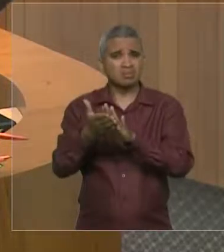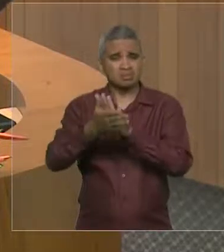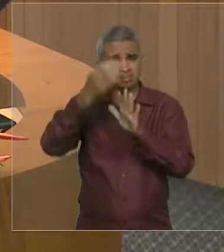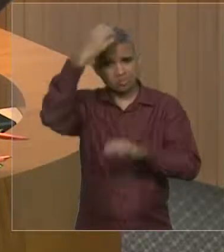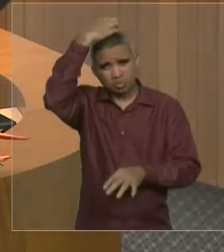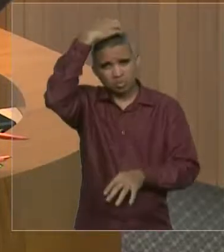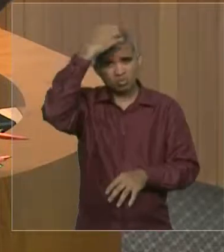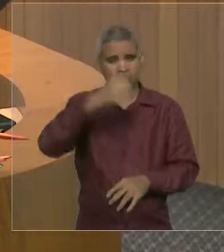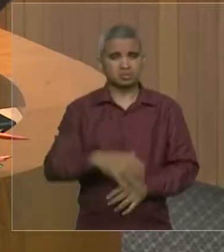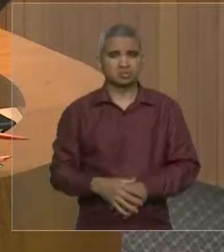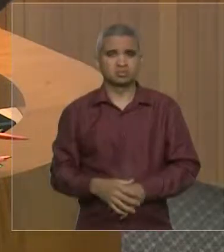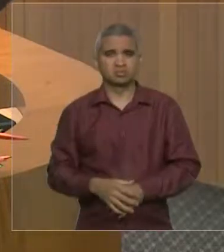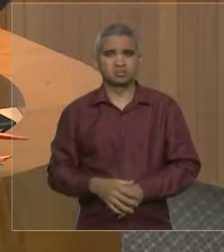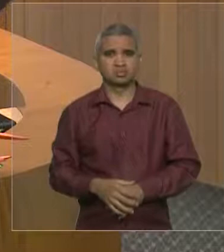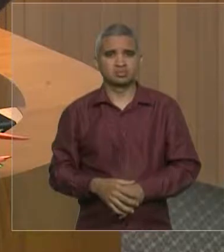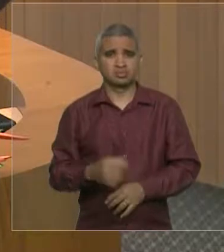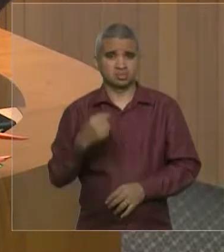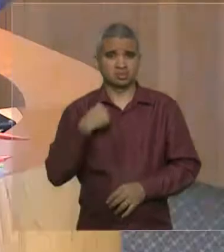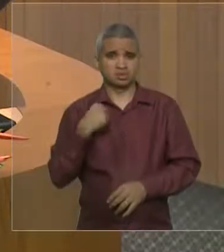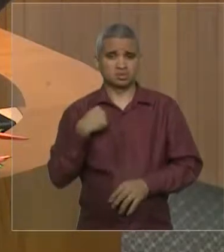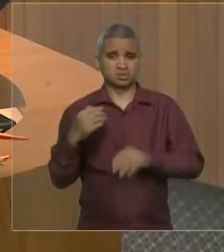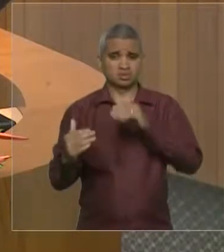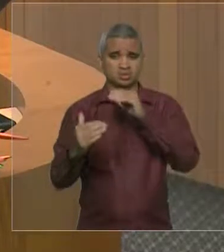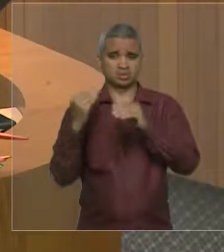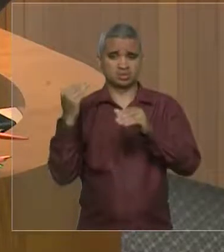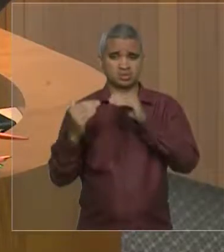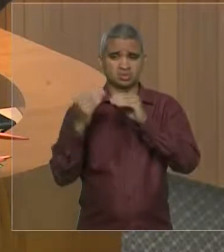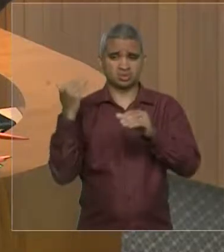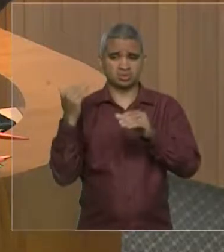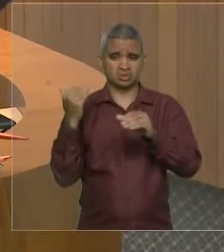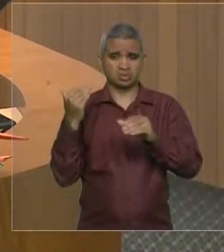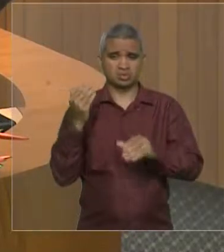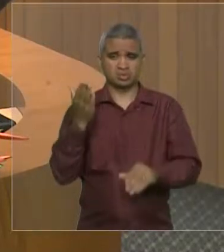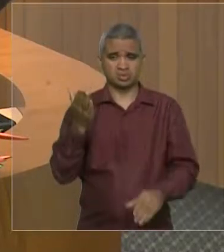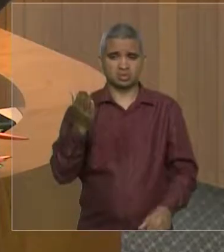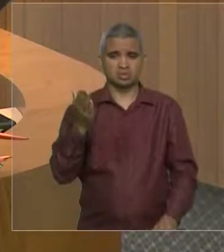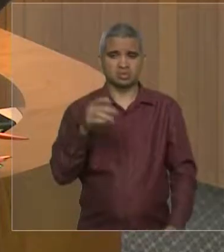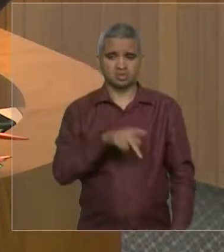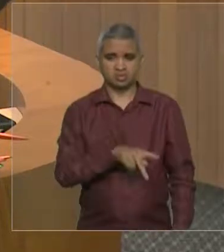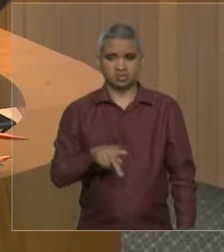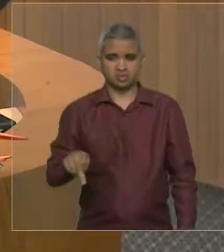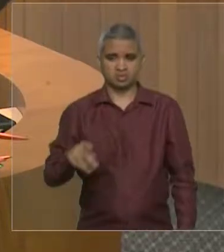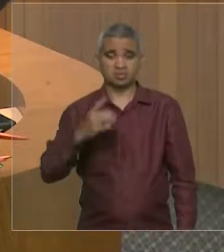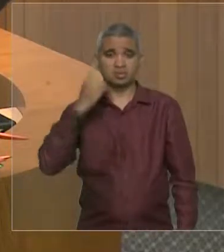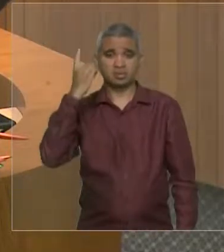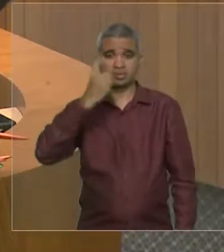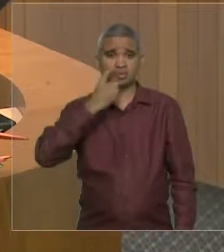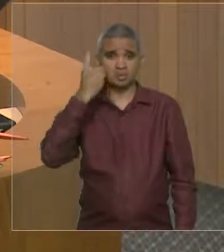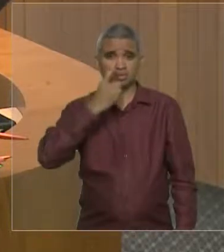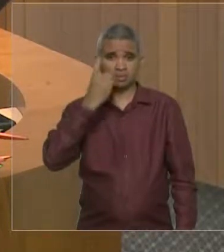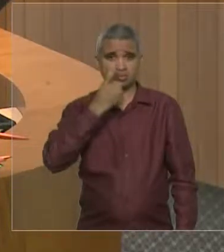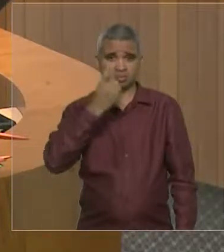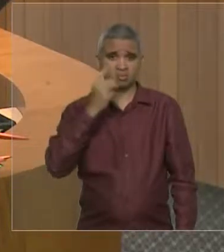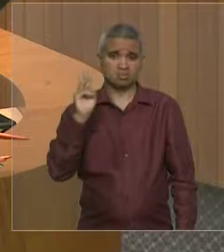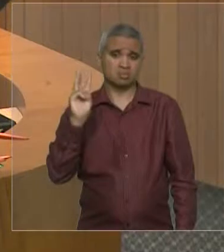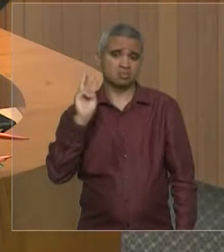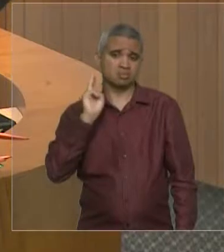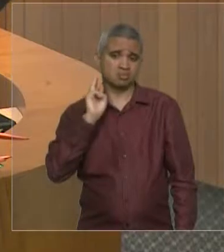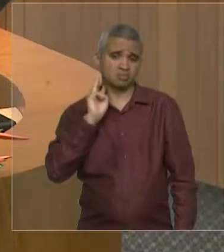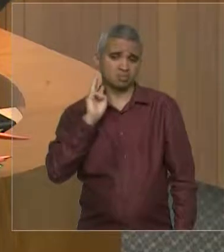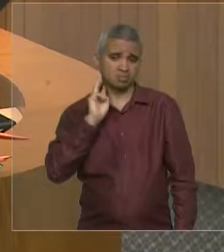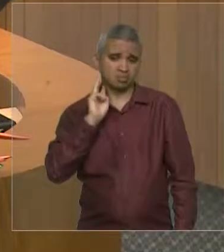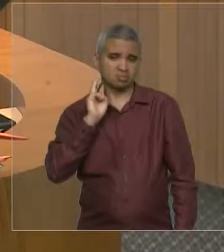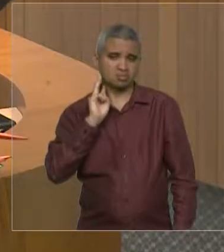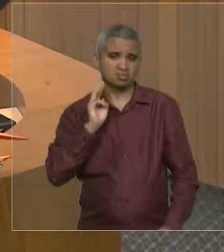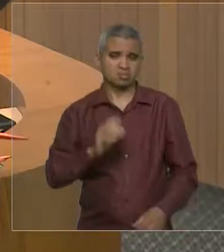eu discordo do nosso presidente hoje aqui da questão do minuto de silêncio proposto pelo deputado Everton, viu, deputado Rafael Leitor? Porque eu